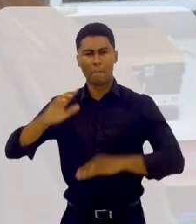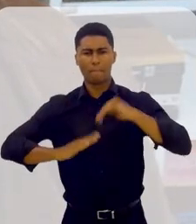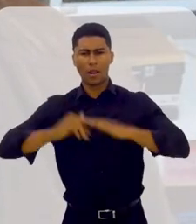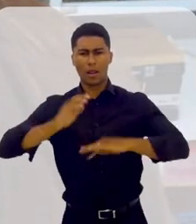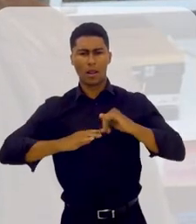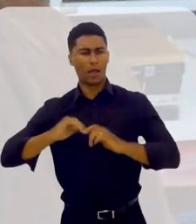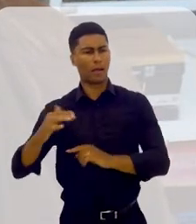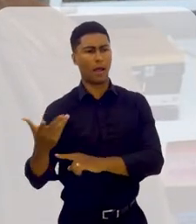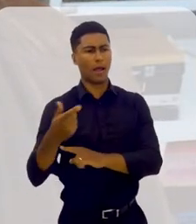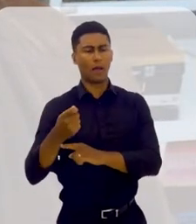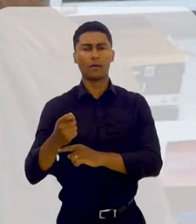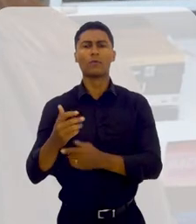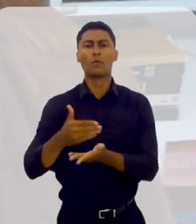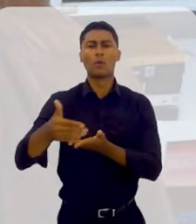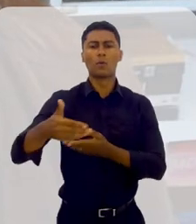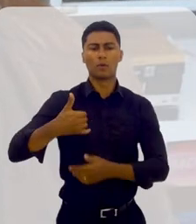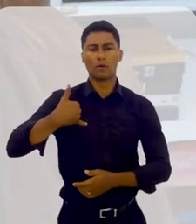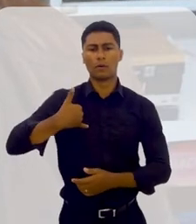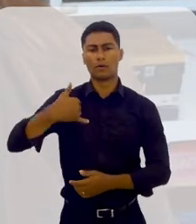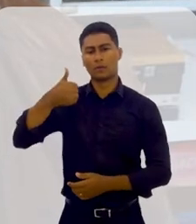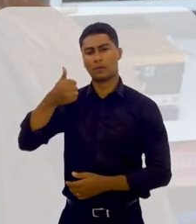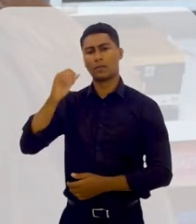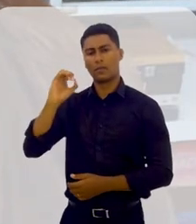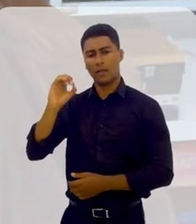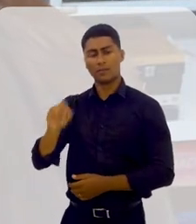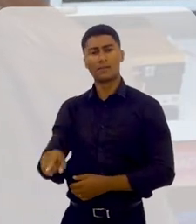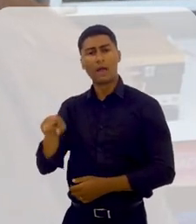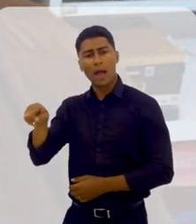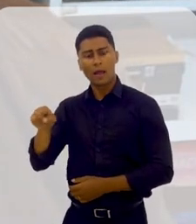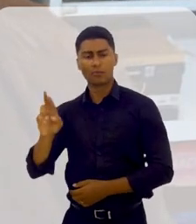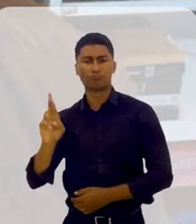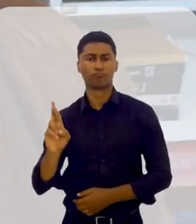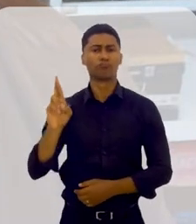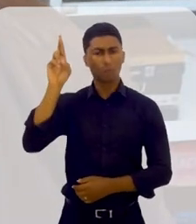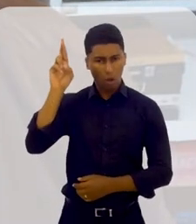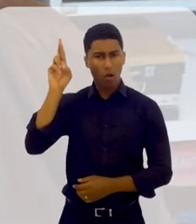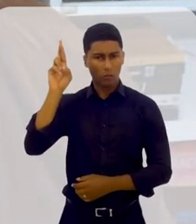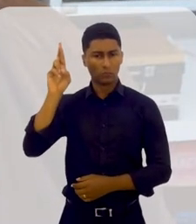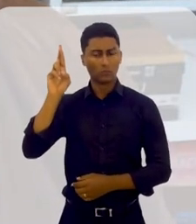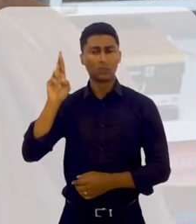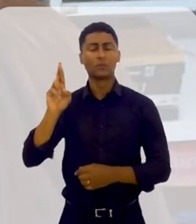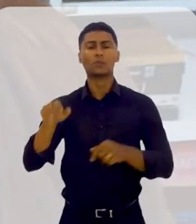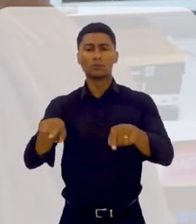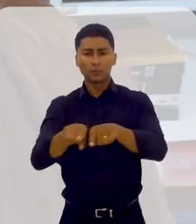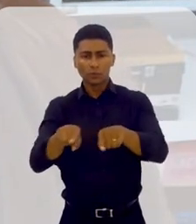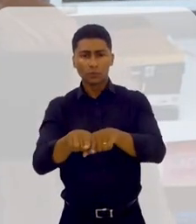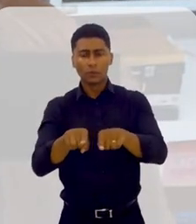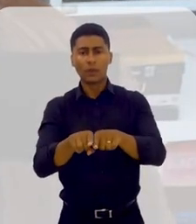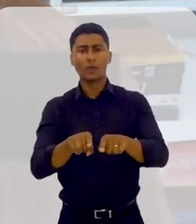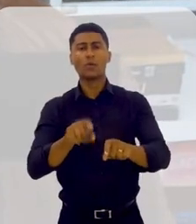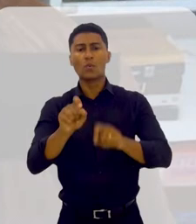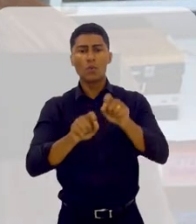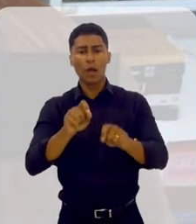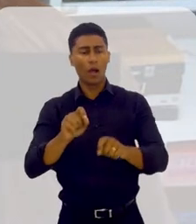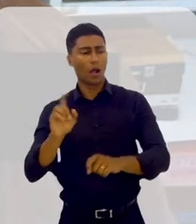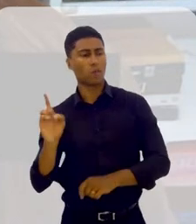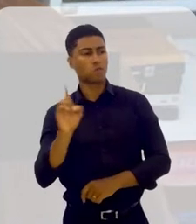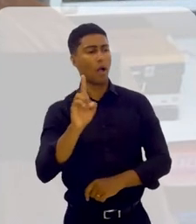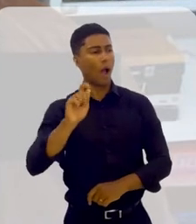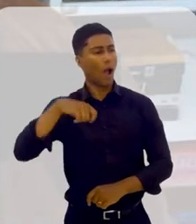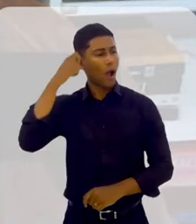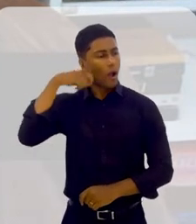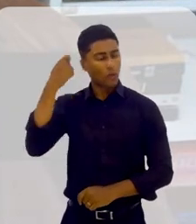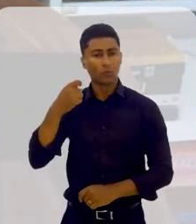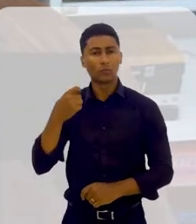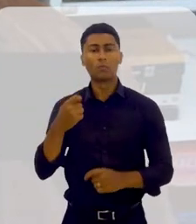começou a revelar-se aos 10 anos de idade, quando dirigiu, adaptou, produziu e protagonizou uma peça baseada em Romeu